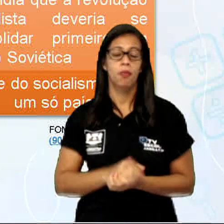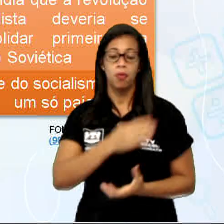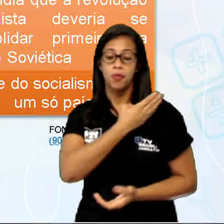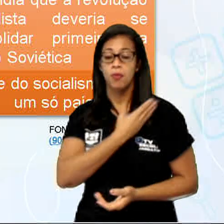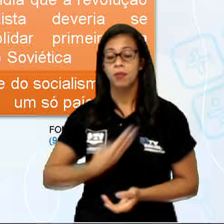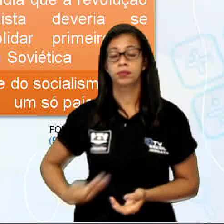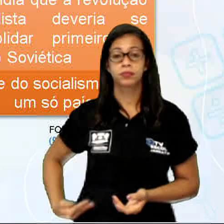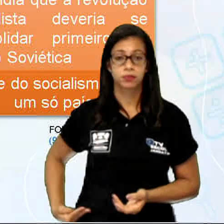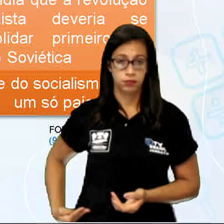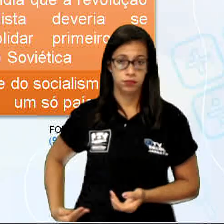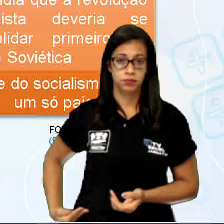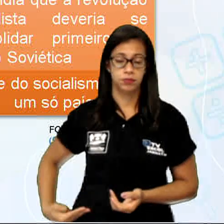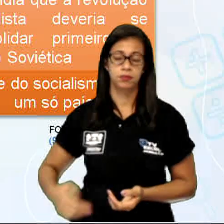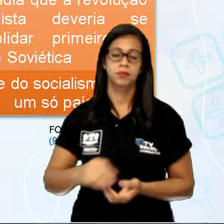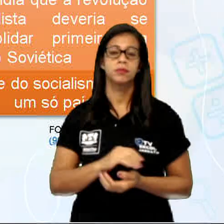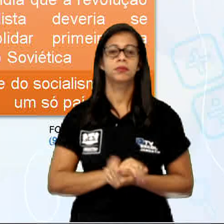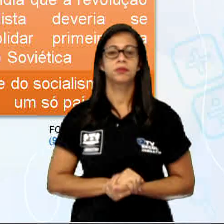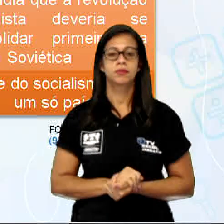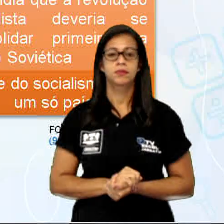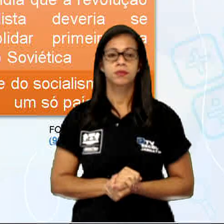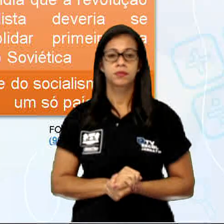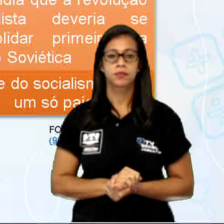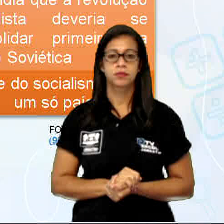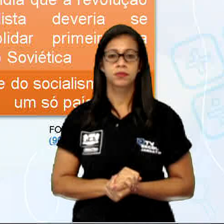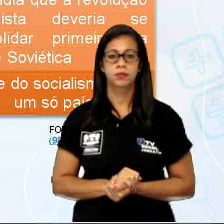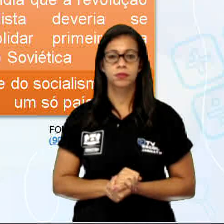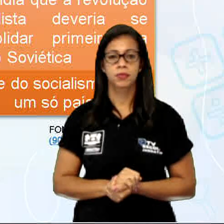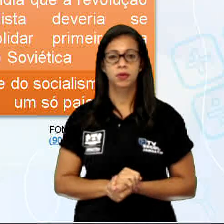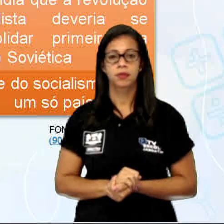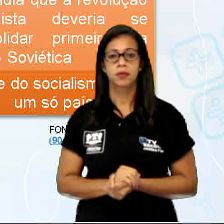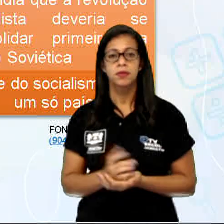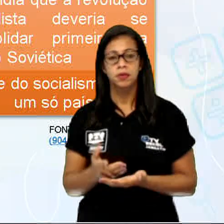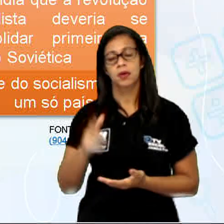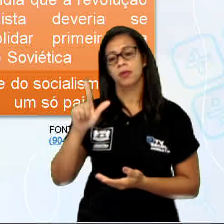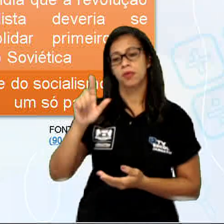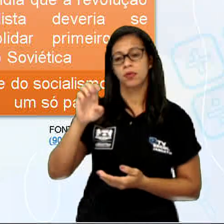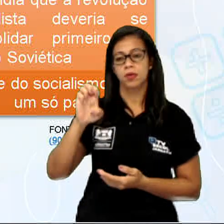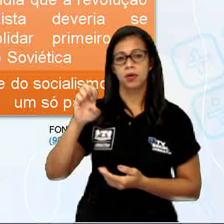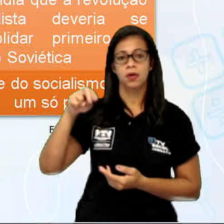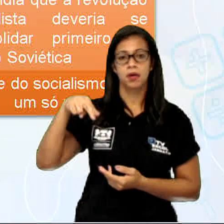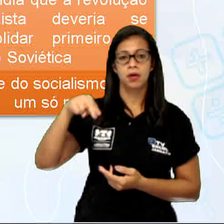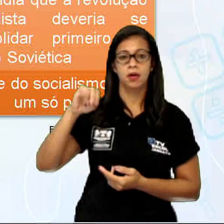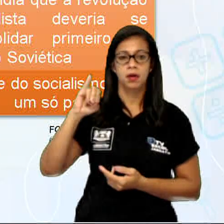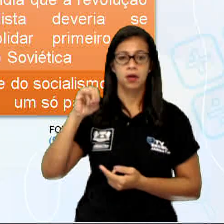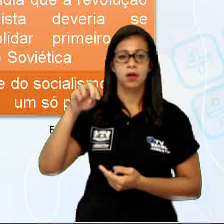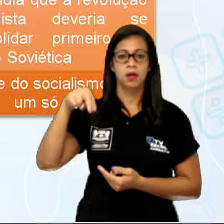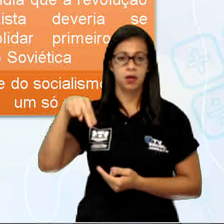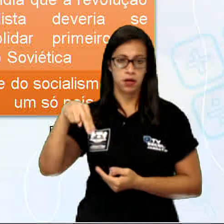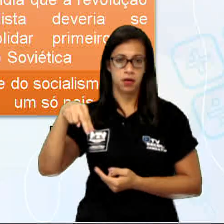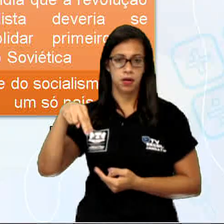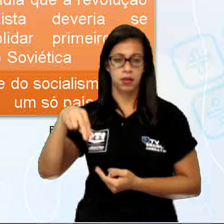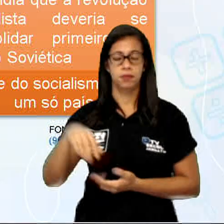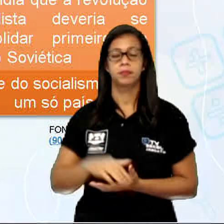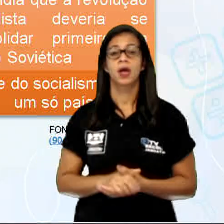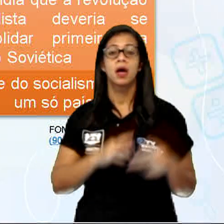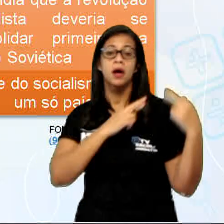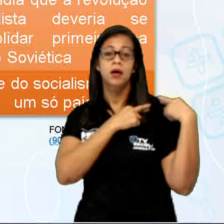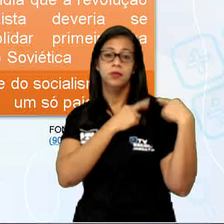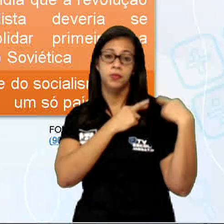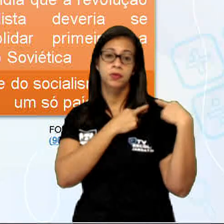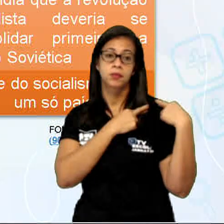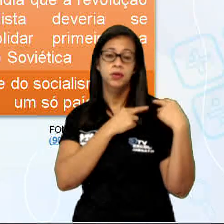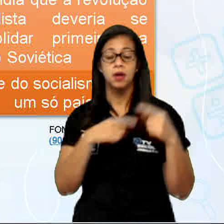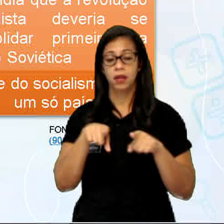com a função de chefe de Estado, que neste momento era o Lenin. Entre as principais tarefas do governo soviético estavam